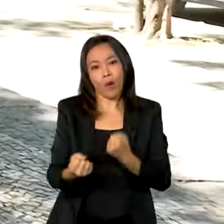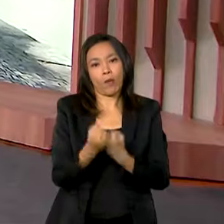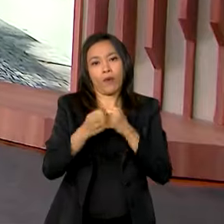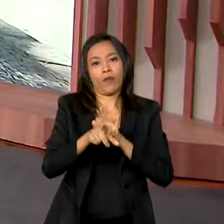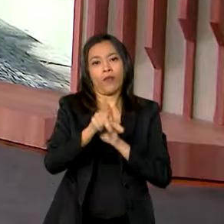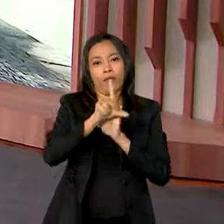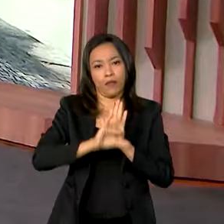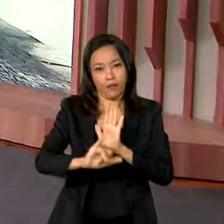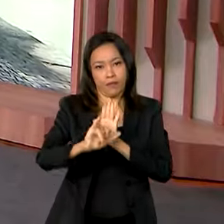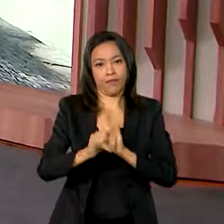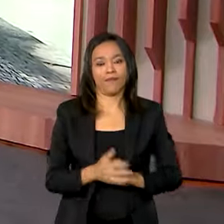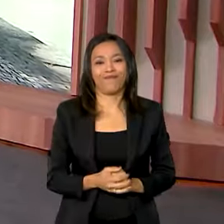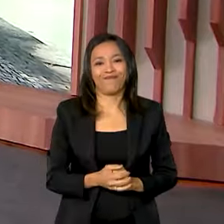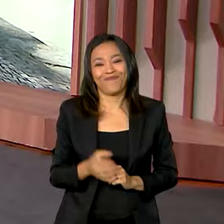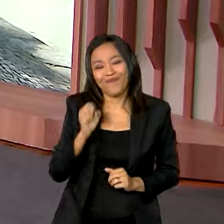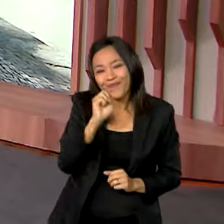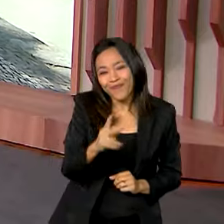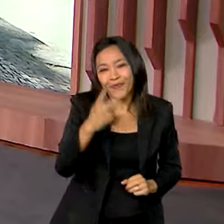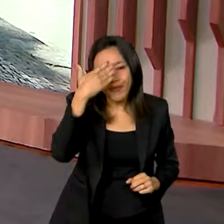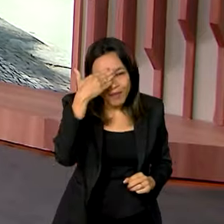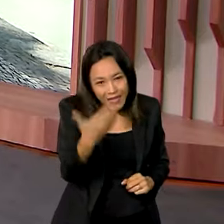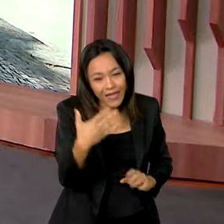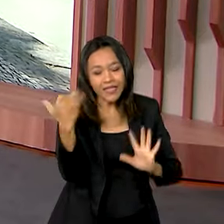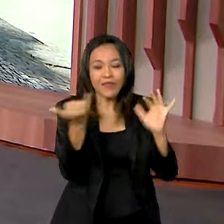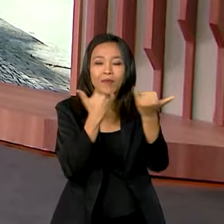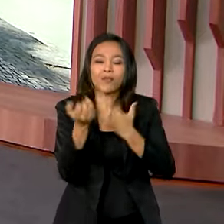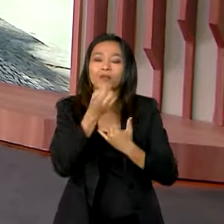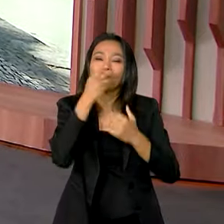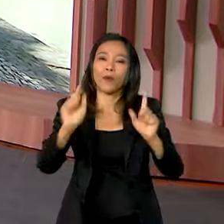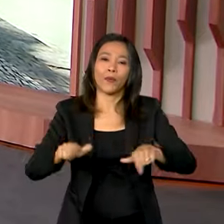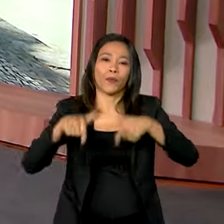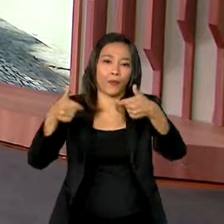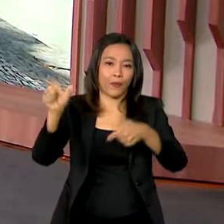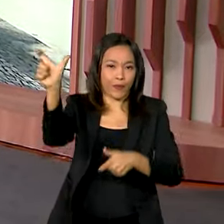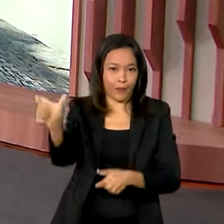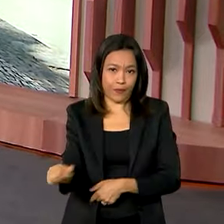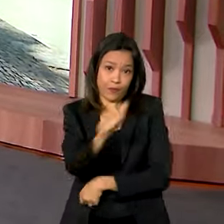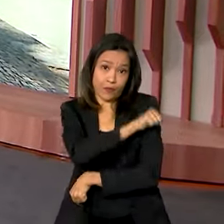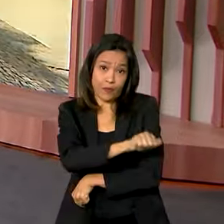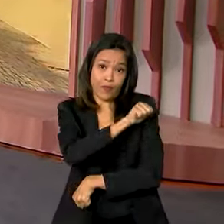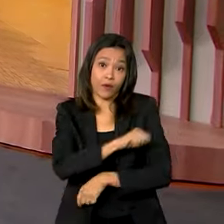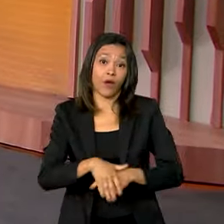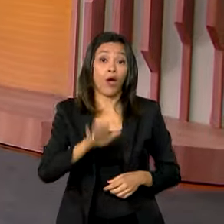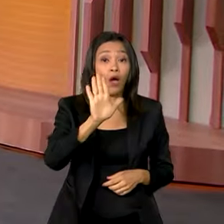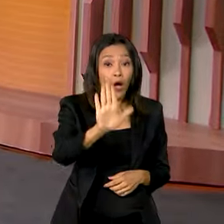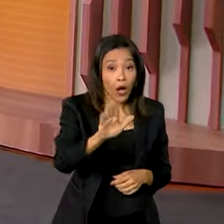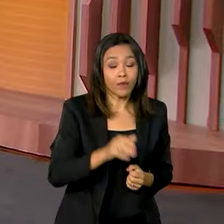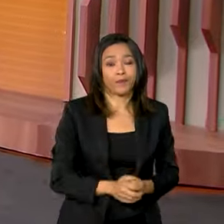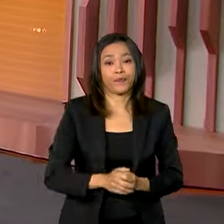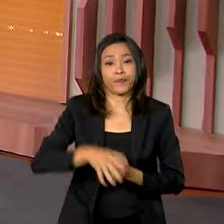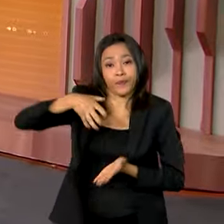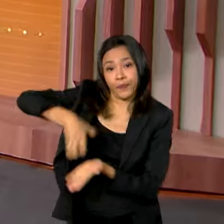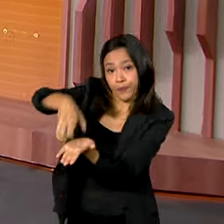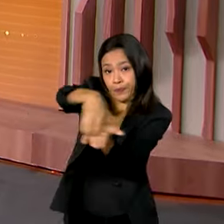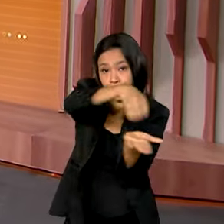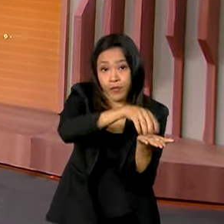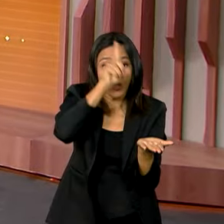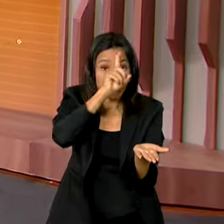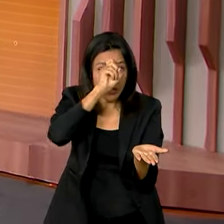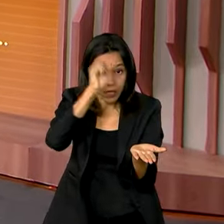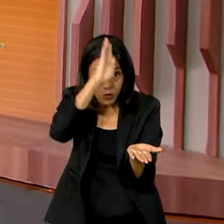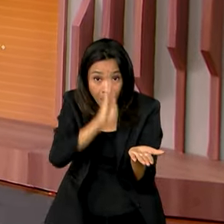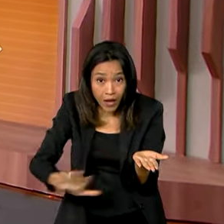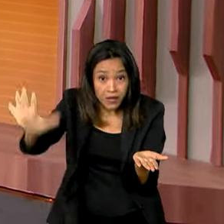Vanessa. Ok, Alessandra, obrigada pelas informações. Bom trabalho aí no Rio de Janeiro. E olha, os hemocentros de todo o país estão